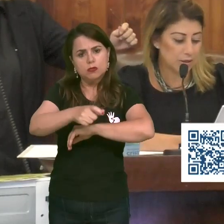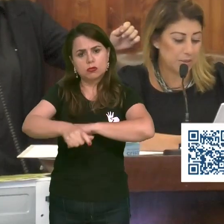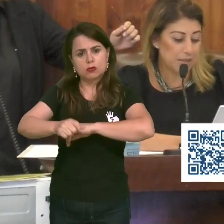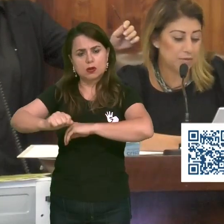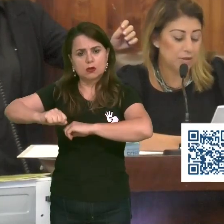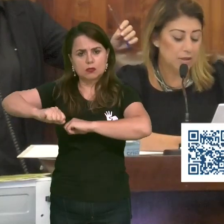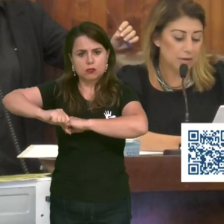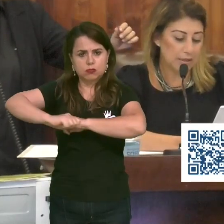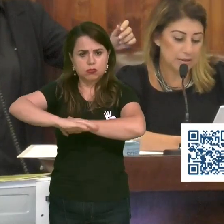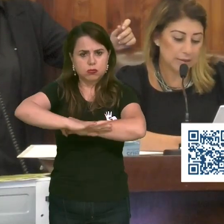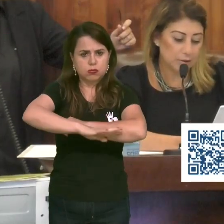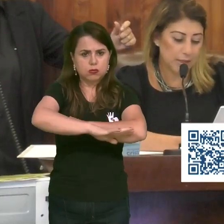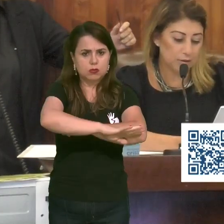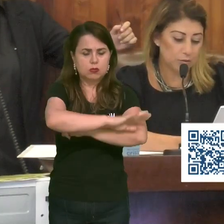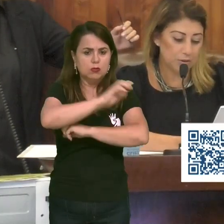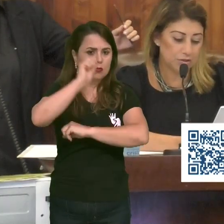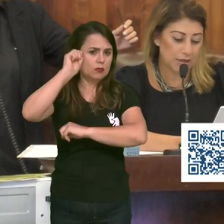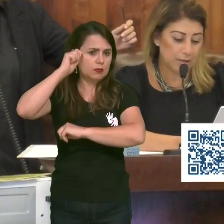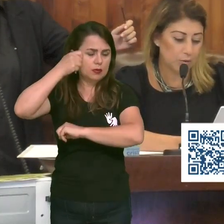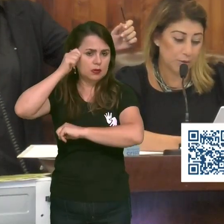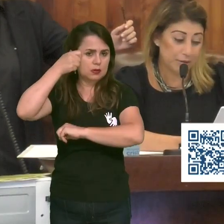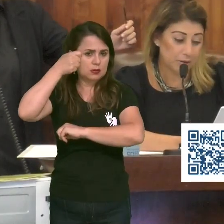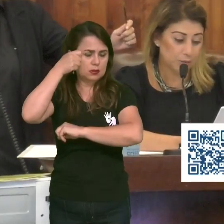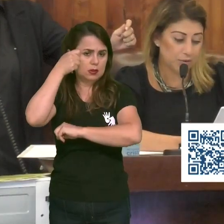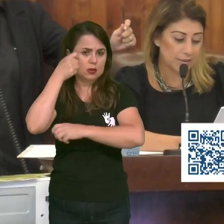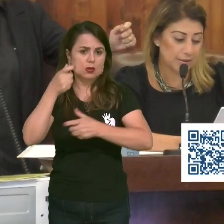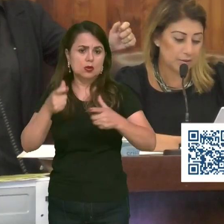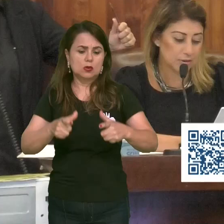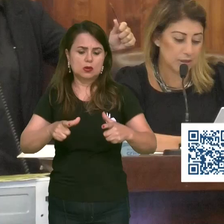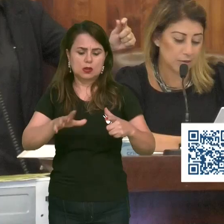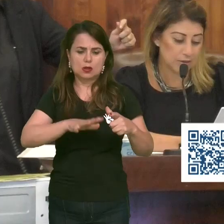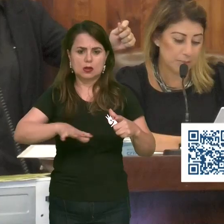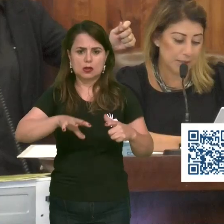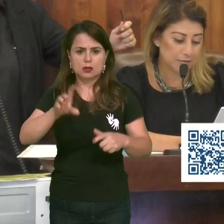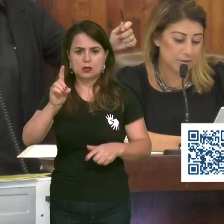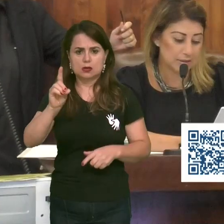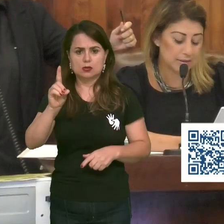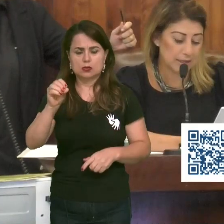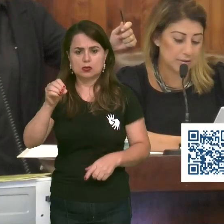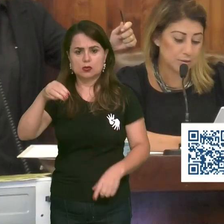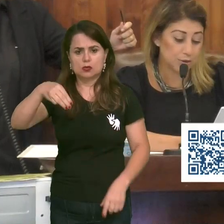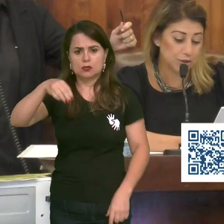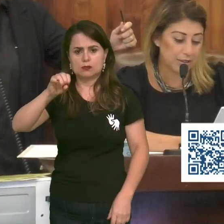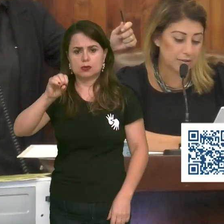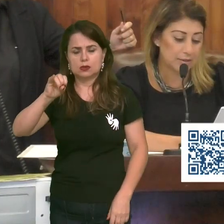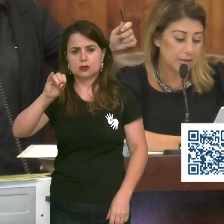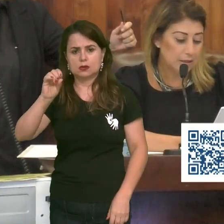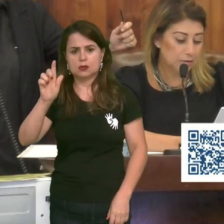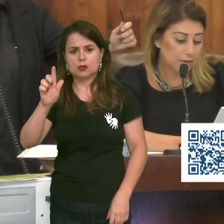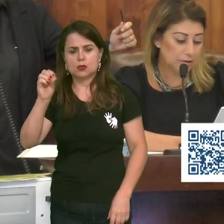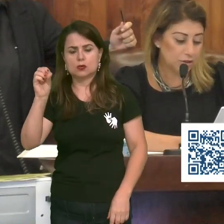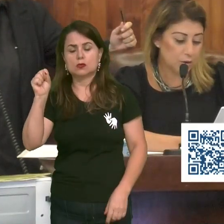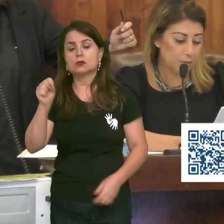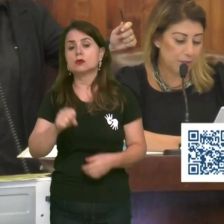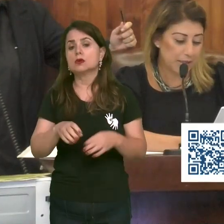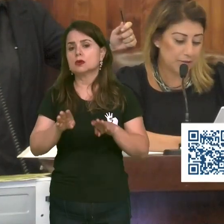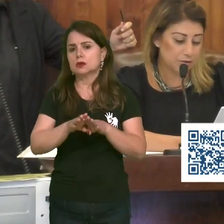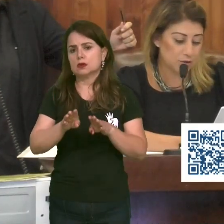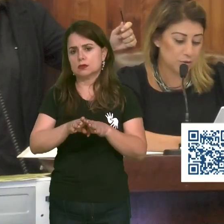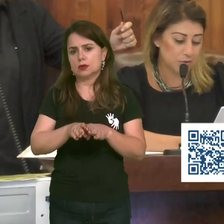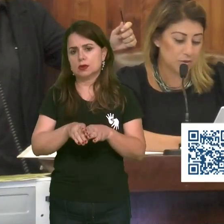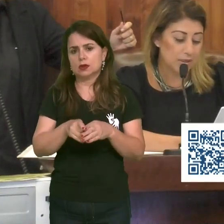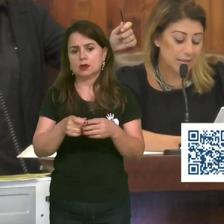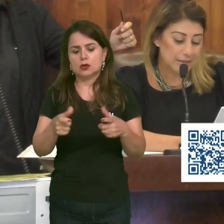Rua Narciso Ribeiro localizada no bairro Domingos de Léo ou então proceder aos reparos necessários e urgentes no trecho que